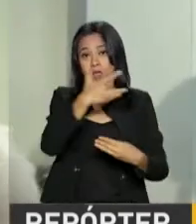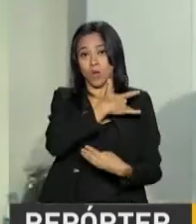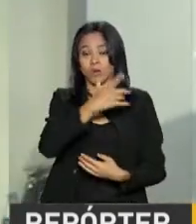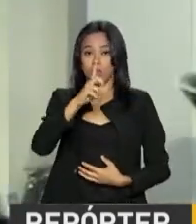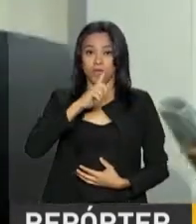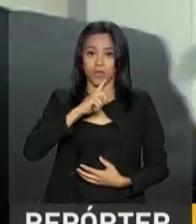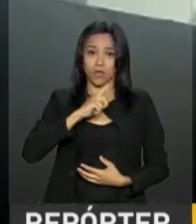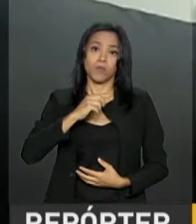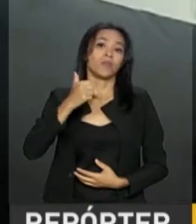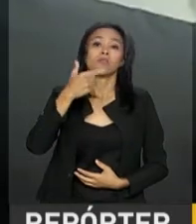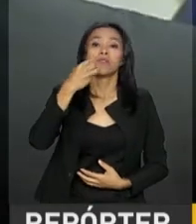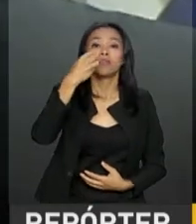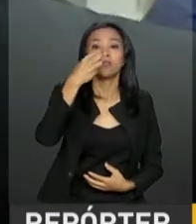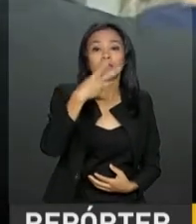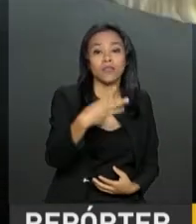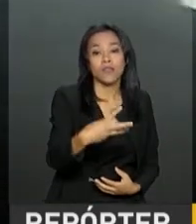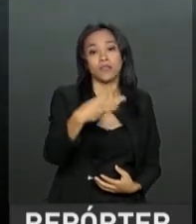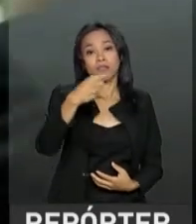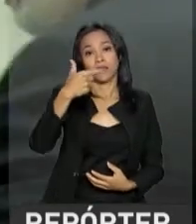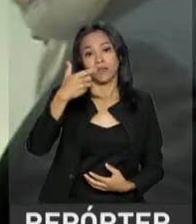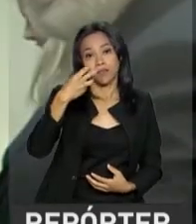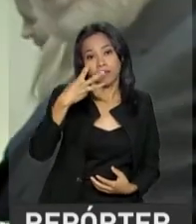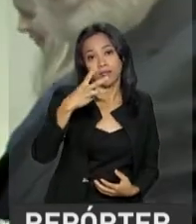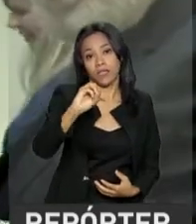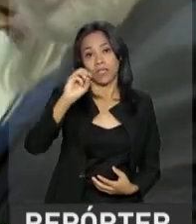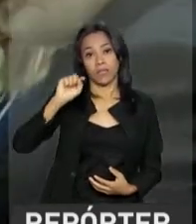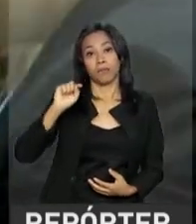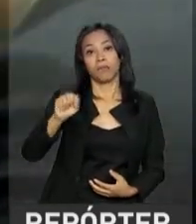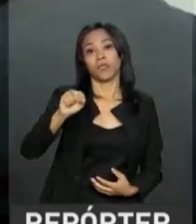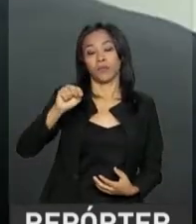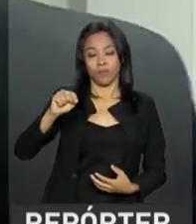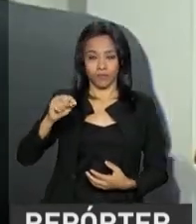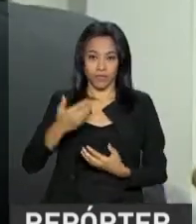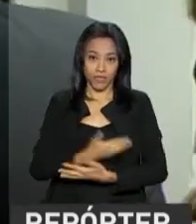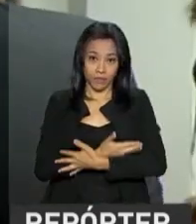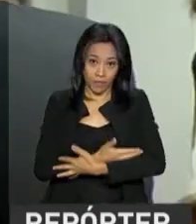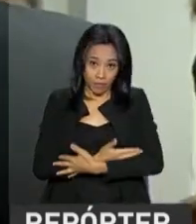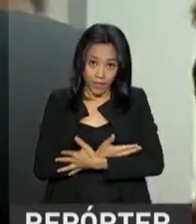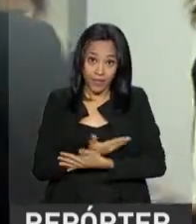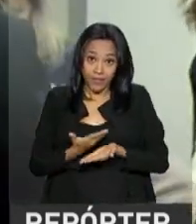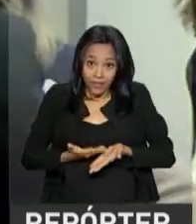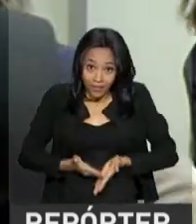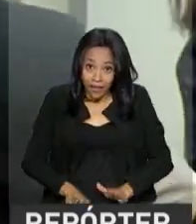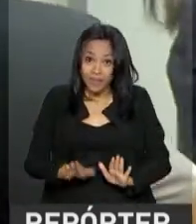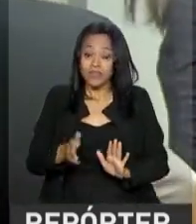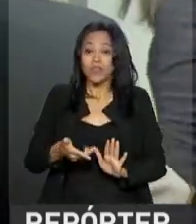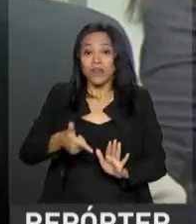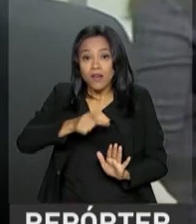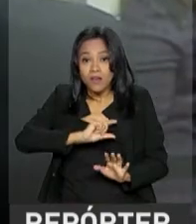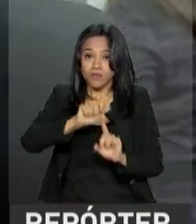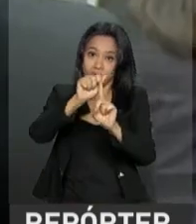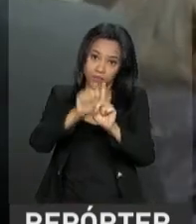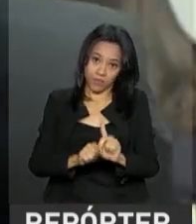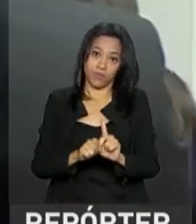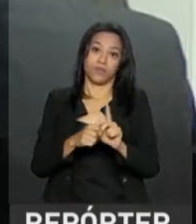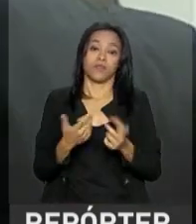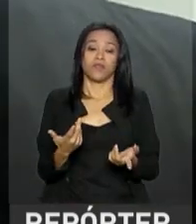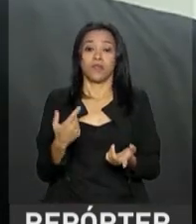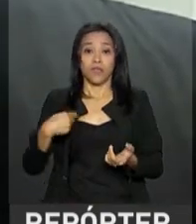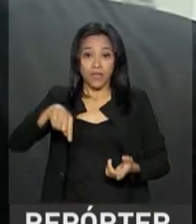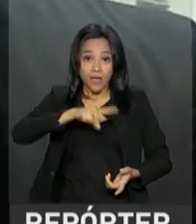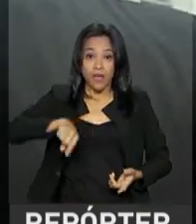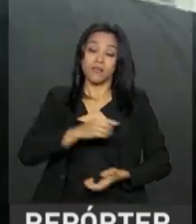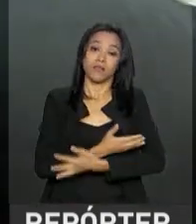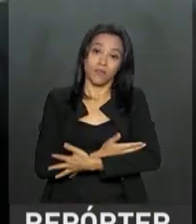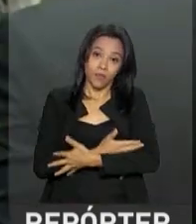de 330 mil crianças que nascem anualmente prematuras. E elas necessitam